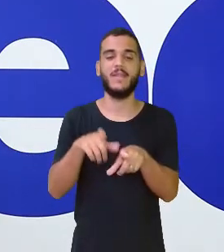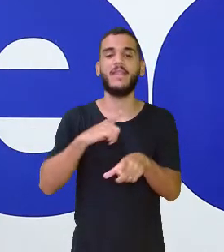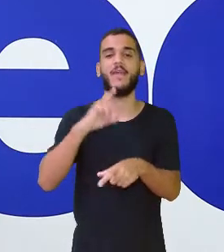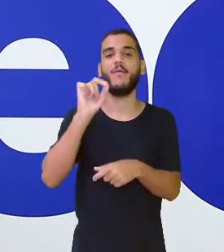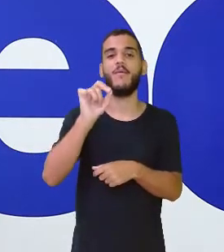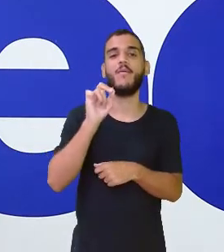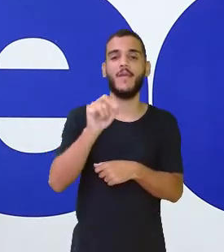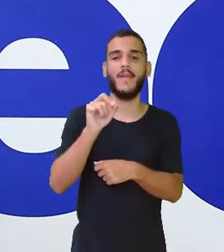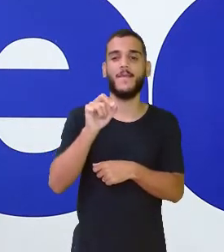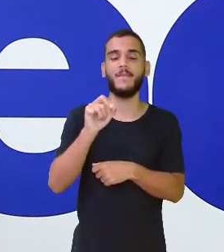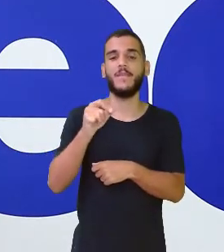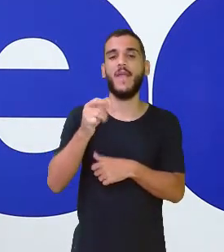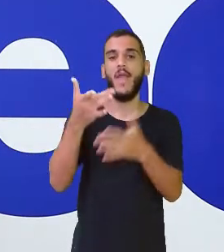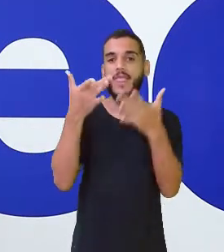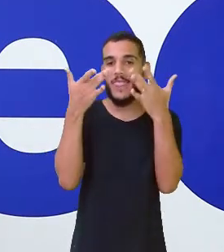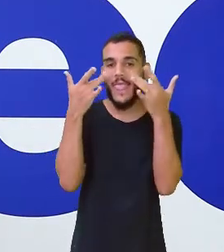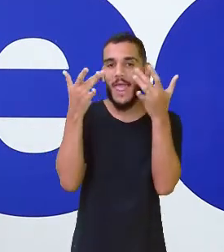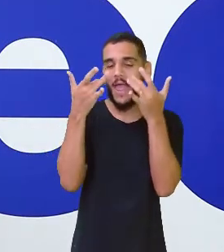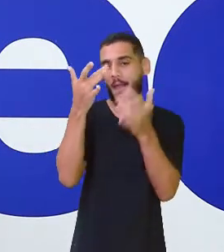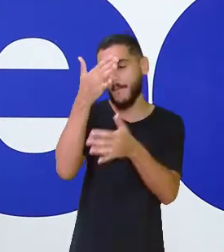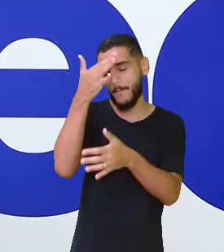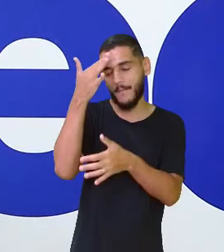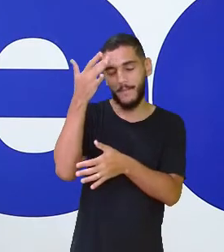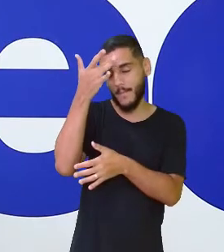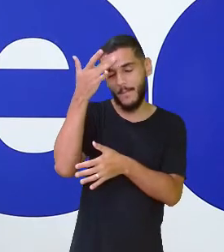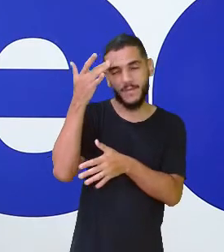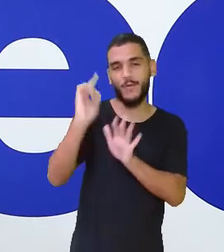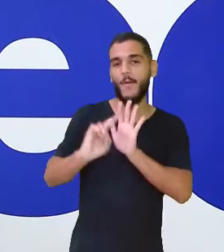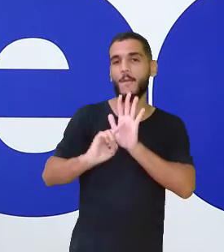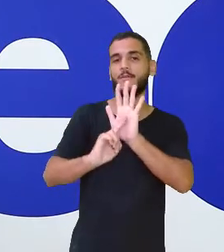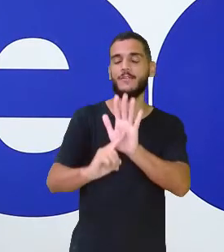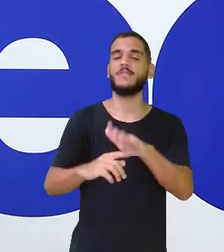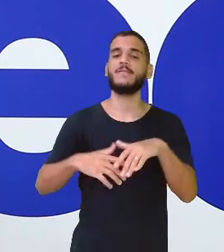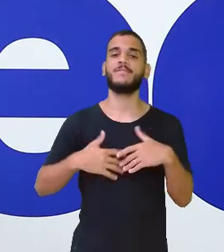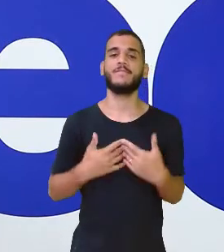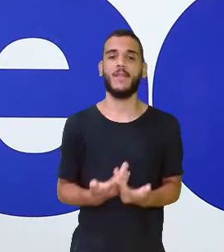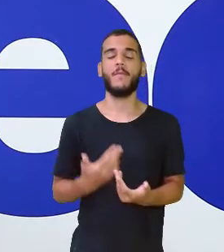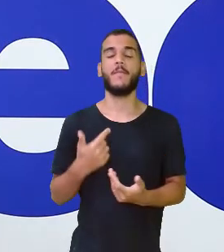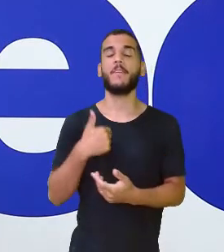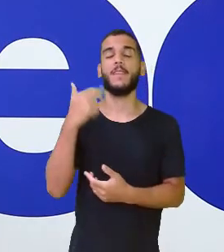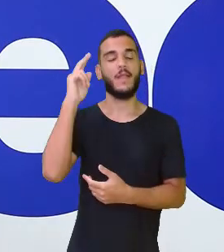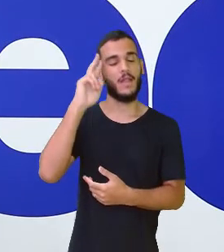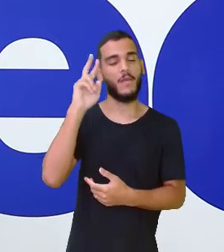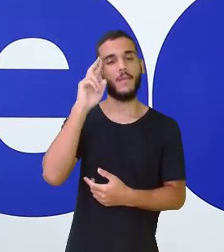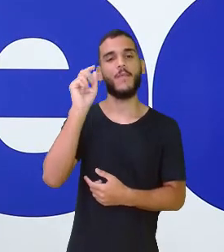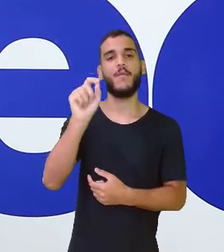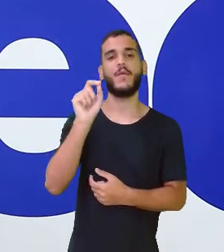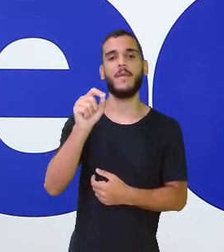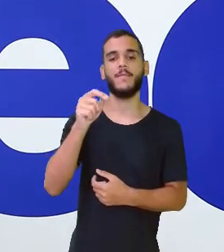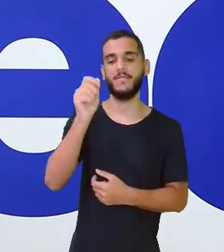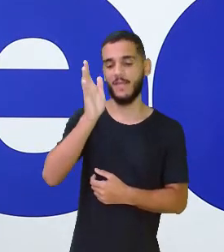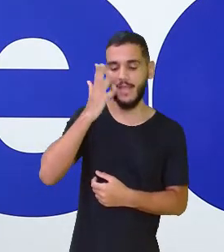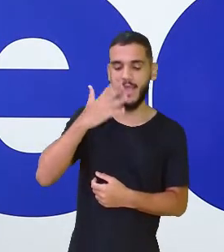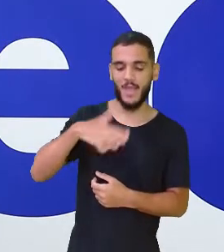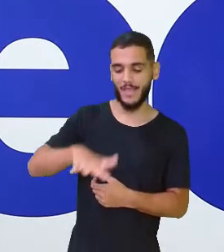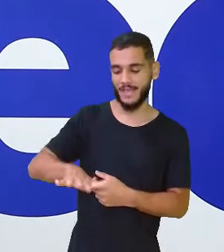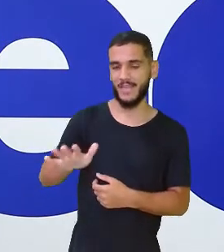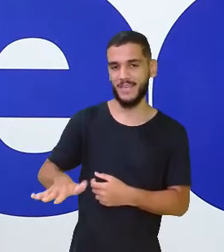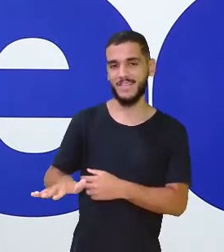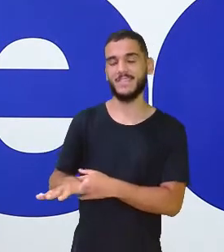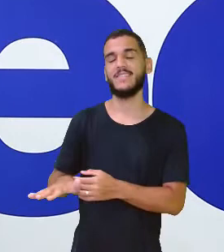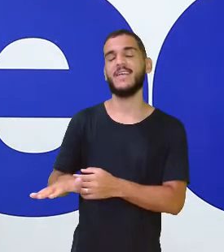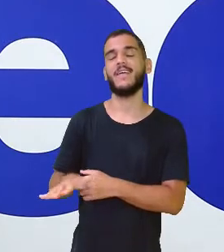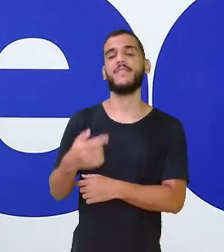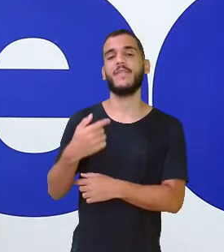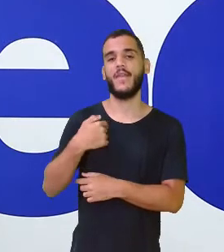encenação das pessoas, exatamente para a gente sentir. E eu lembro que algumas crianças, porque na época eu fui